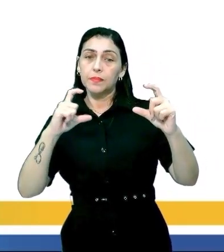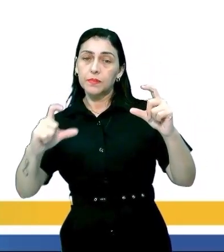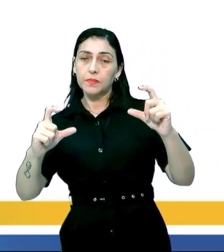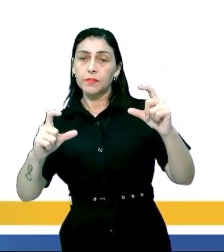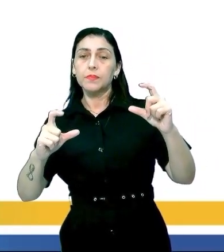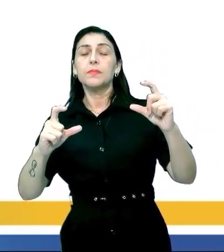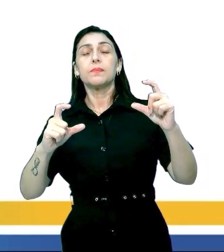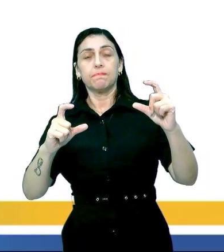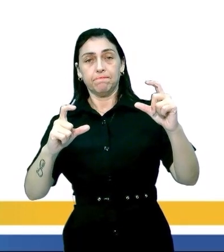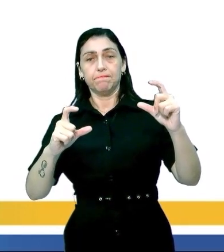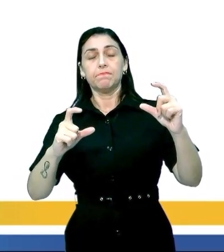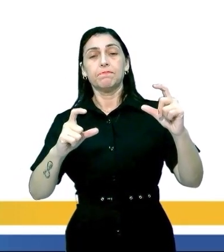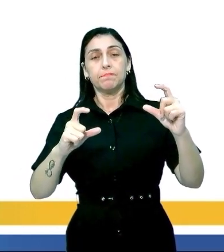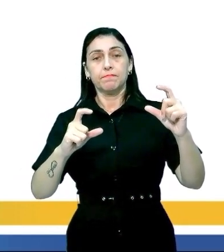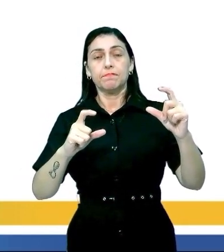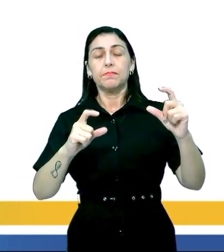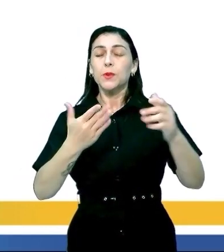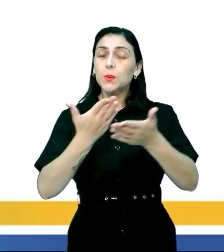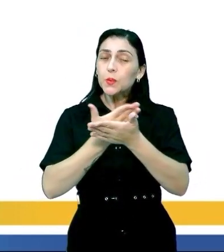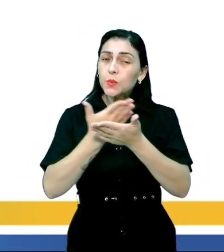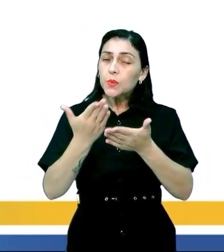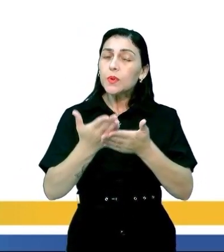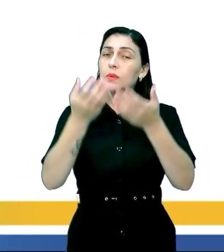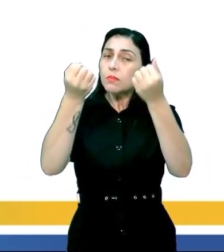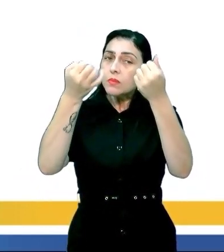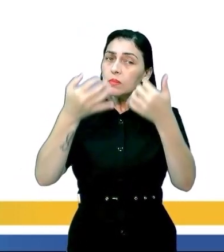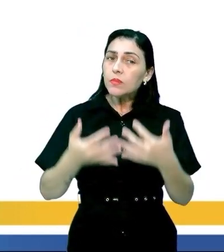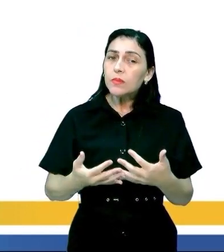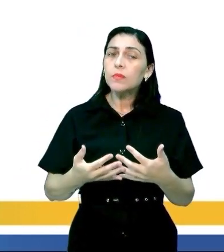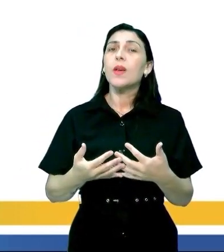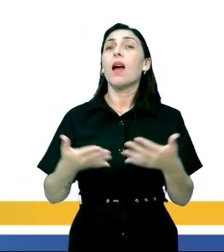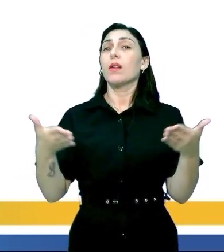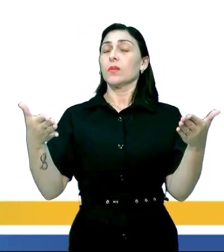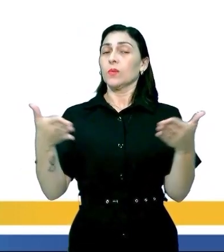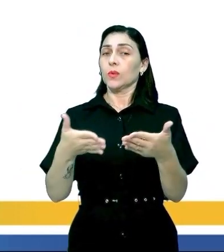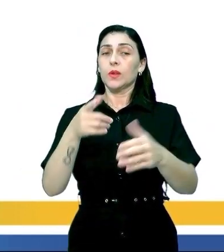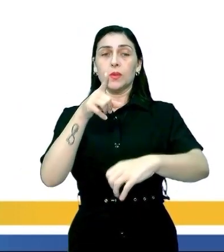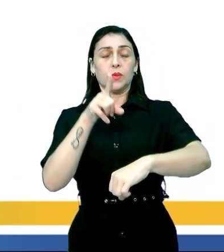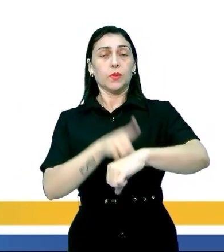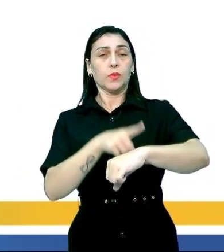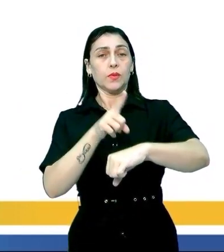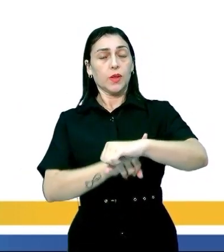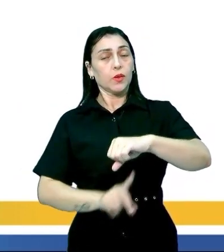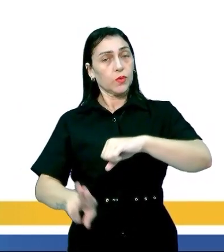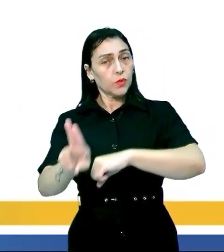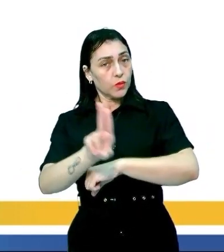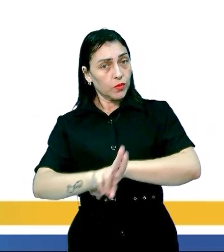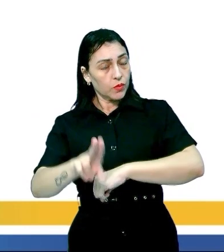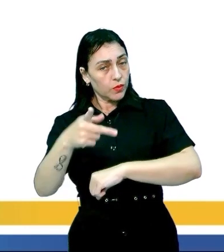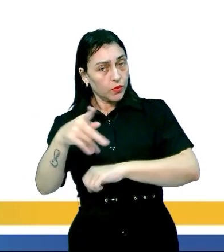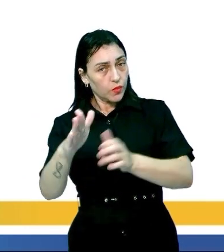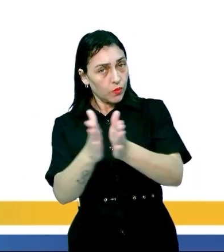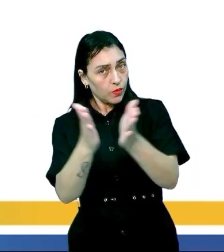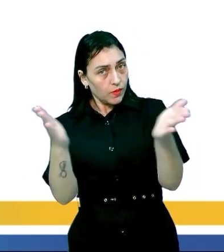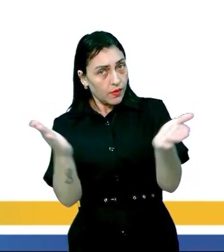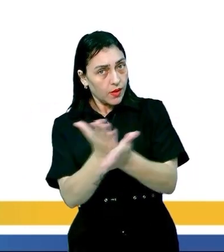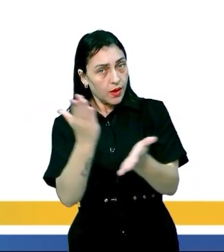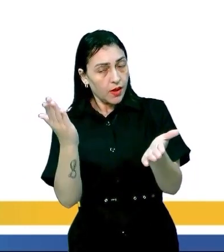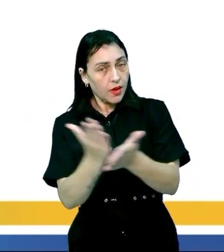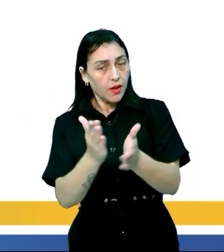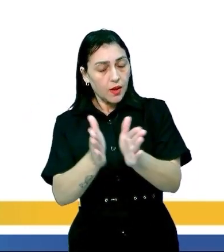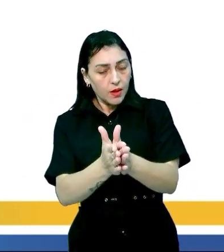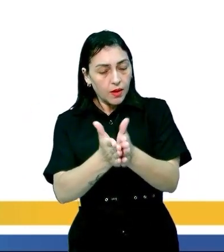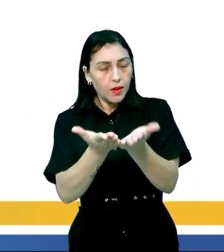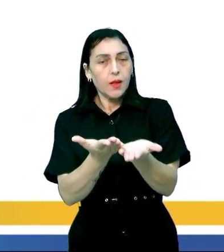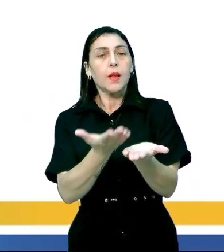eu mencionei logo no início da minha explicação. Agora é a hora de você utilizar o seu livro.